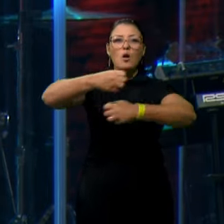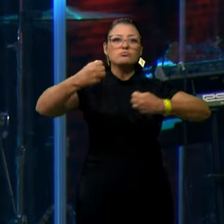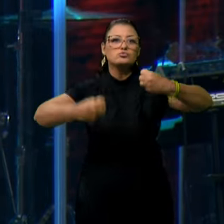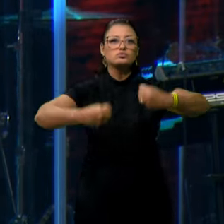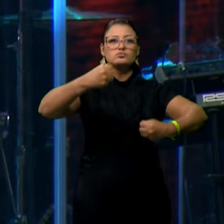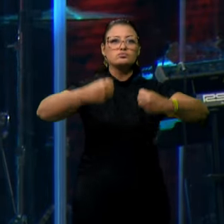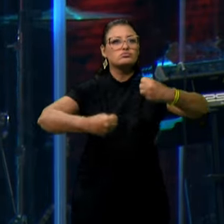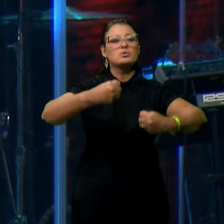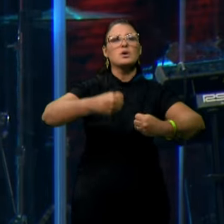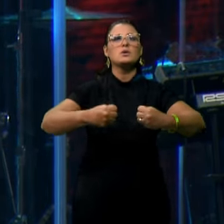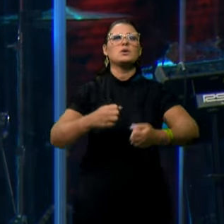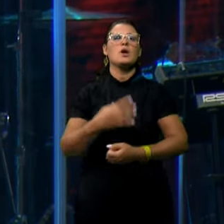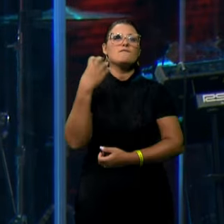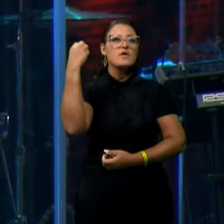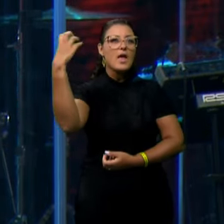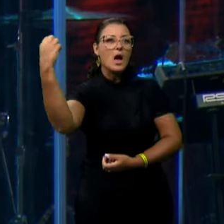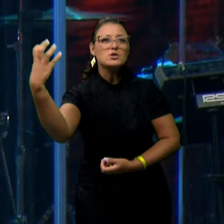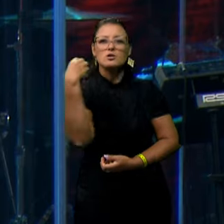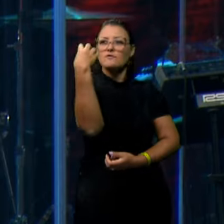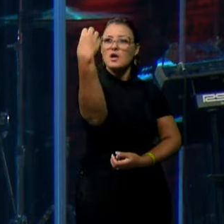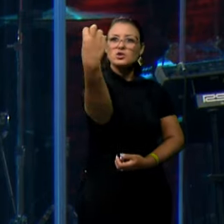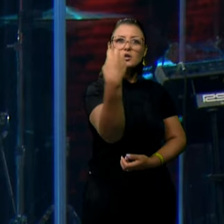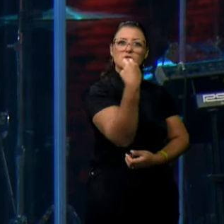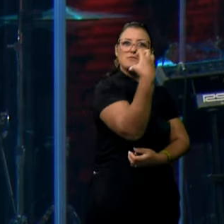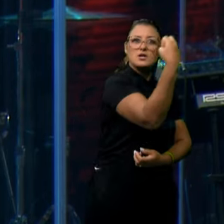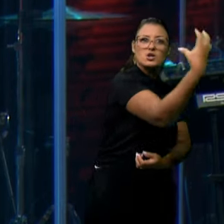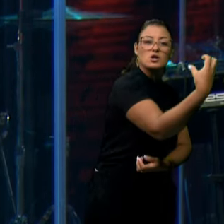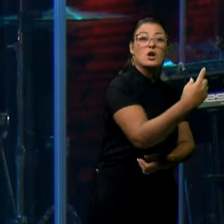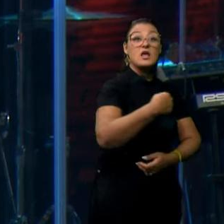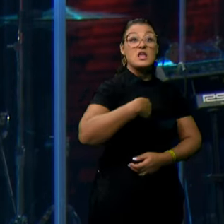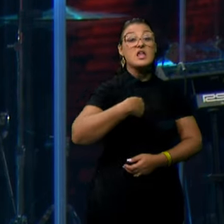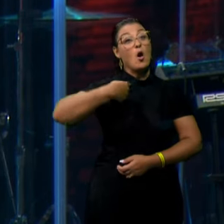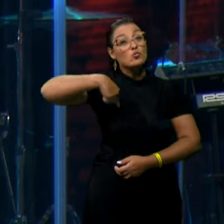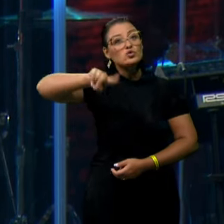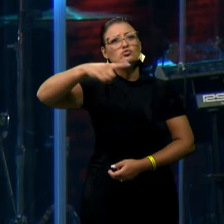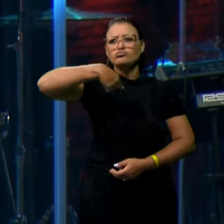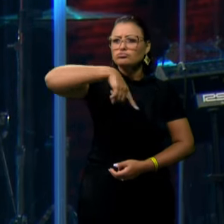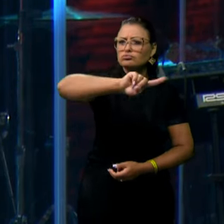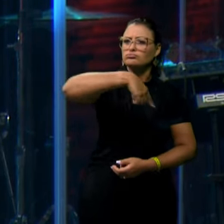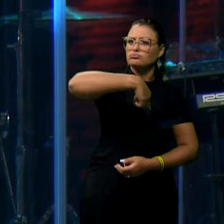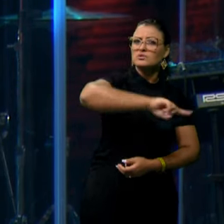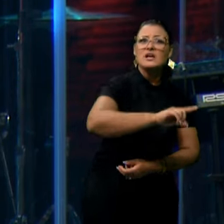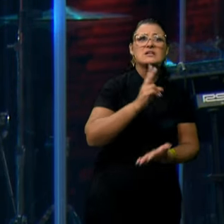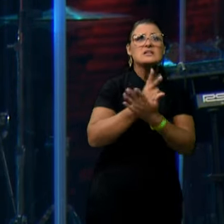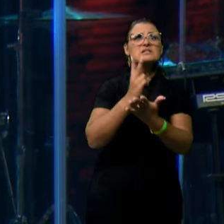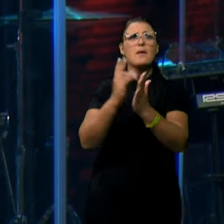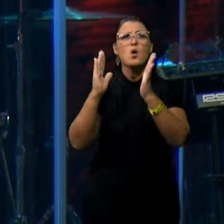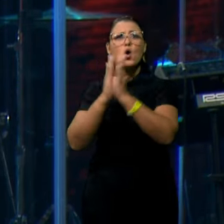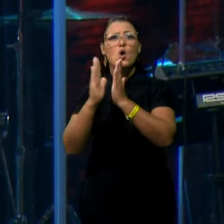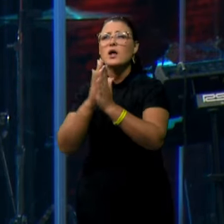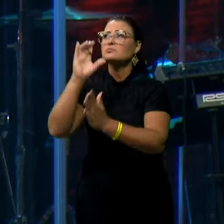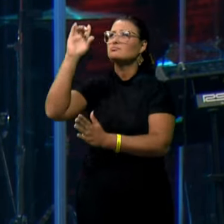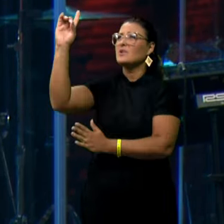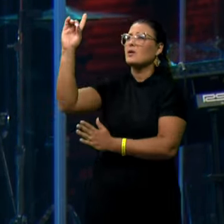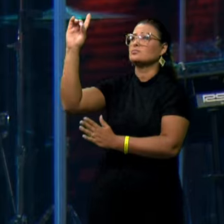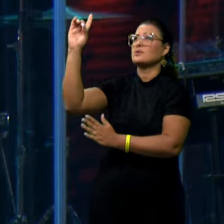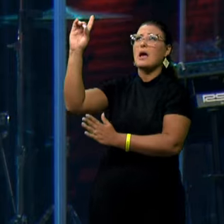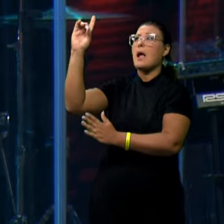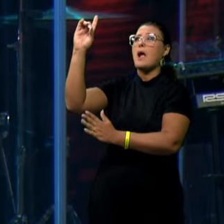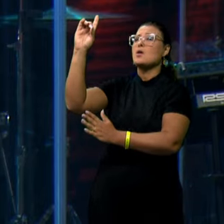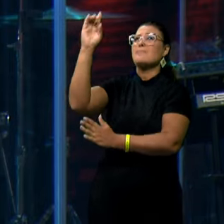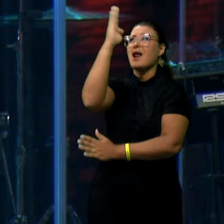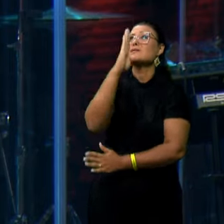que oro todo dia pai que não se perca o Brasil porque Deus me deu um encargo por estar agora